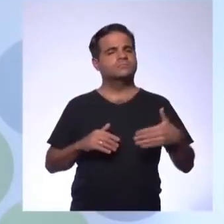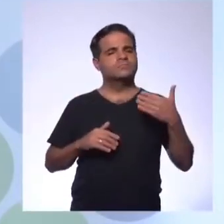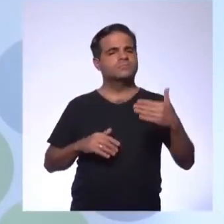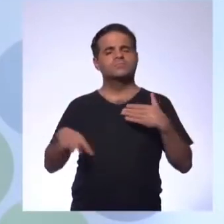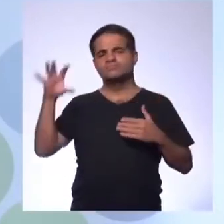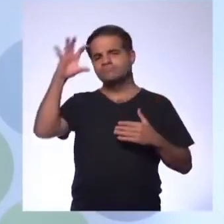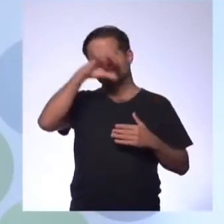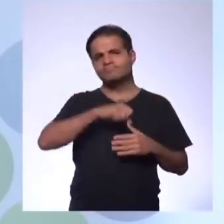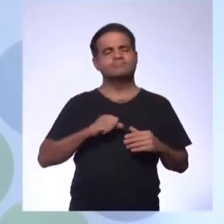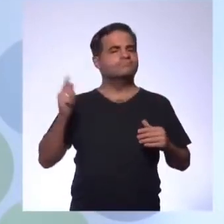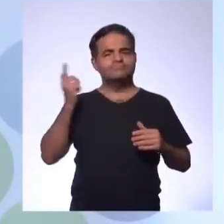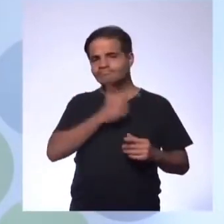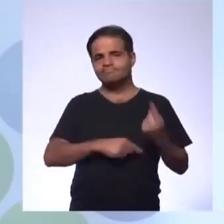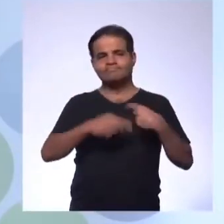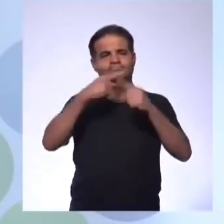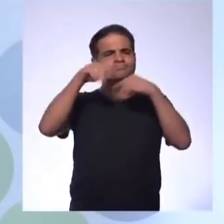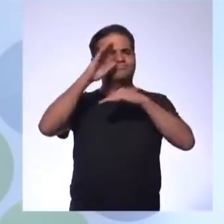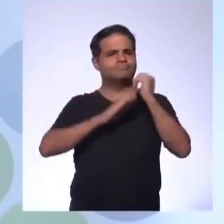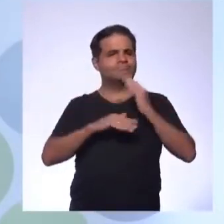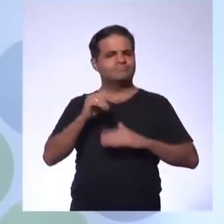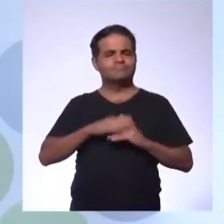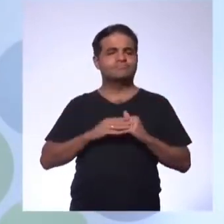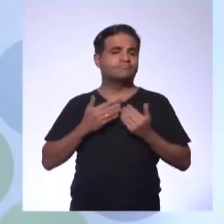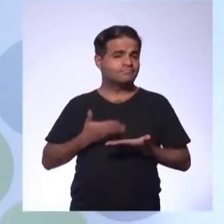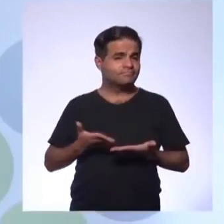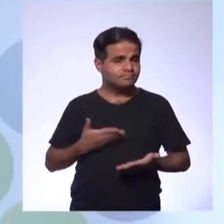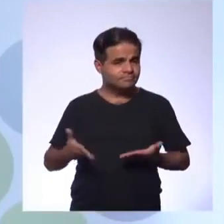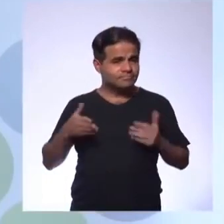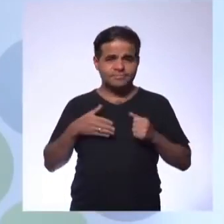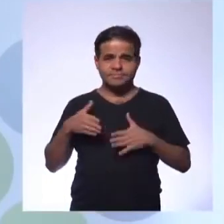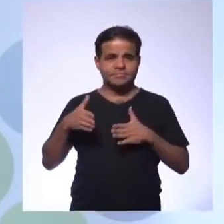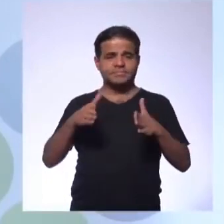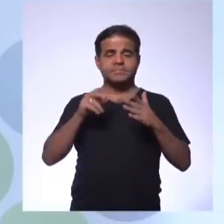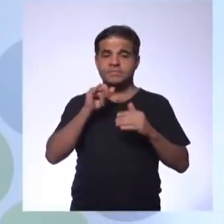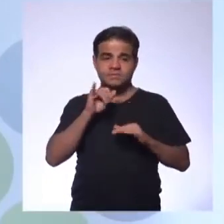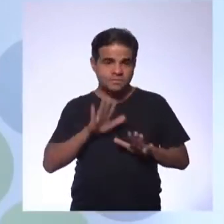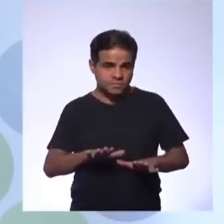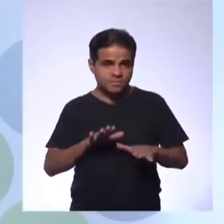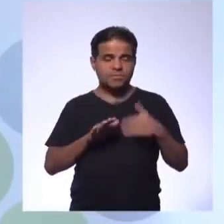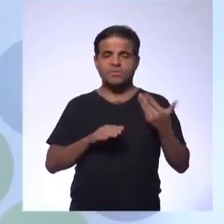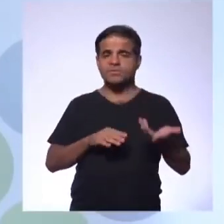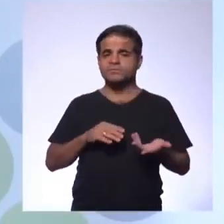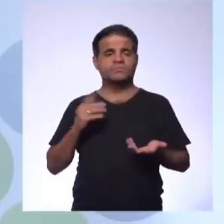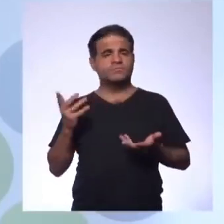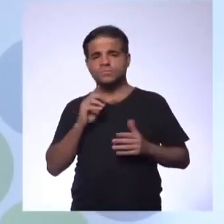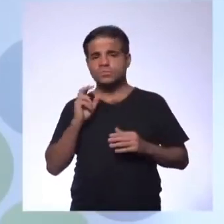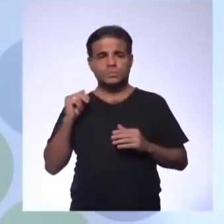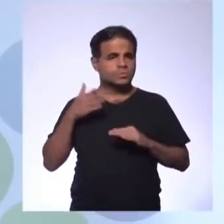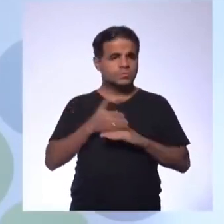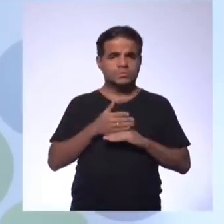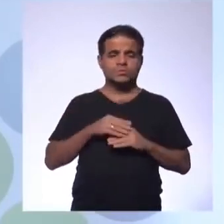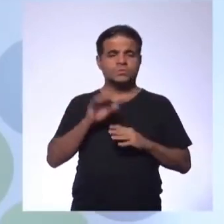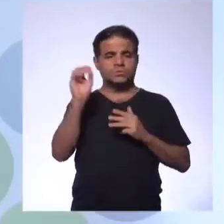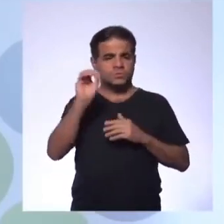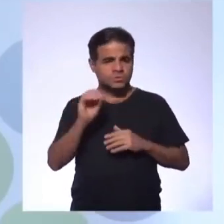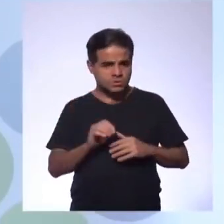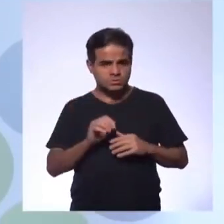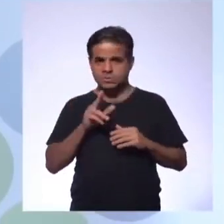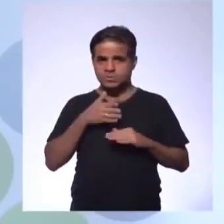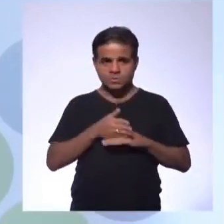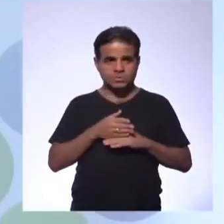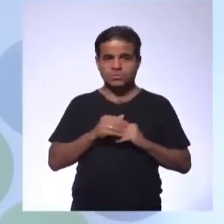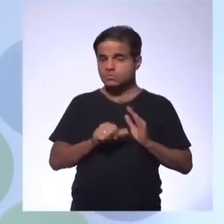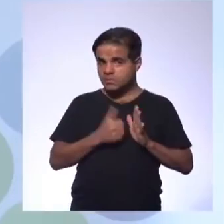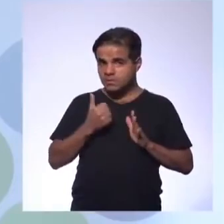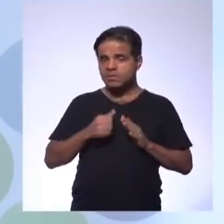aprender, conquistar aquelas habilidades que ficaram pelo caminho. Se você ficou pelo caminho, se você nunca entrou no Centro de Mídias, seja bem-vindos ao